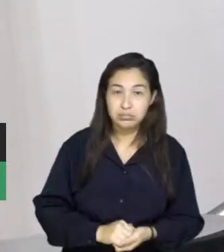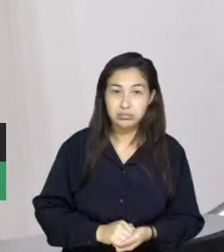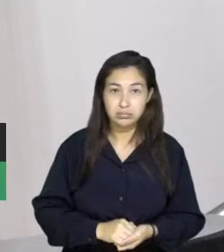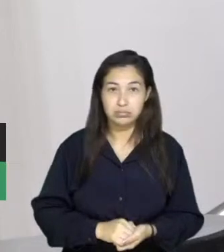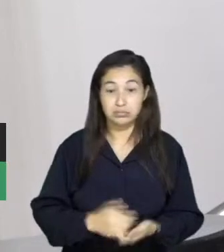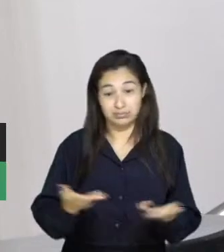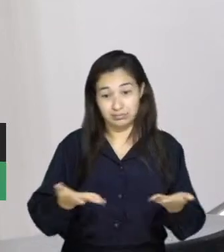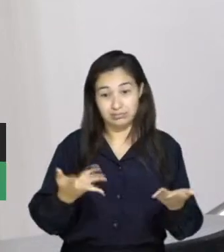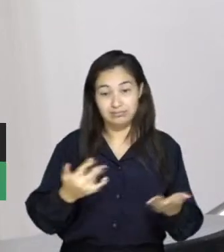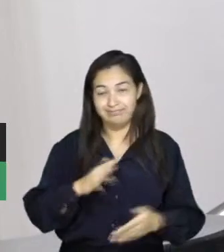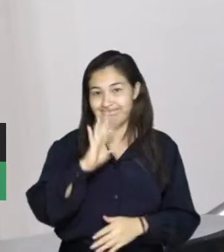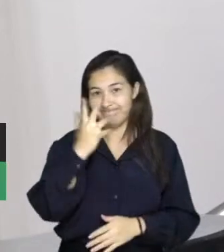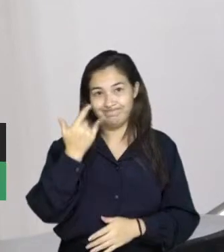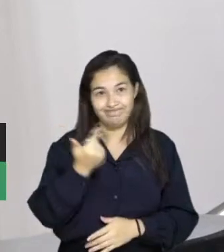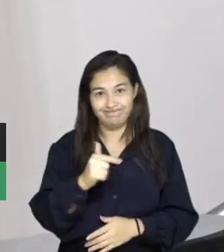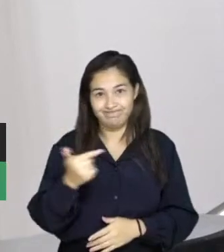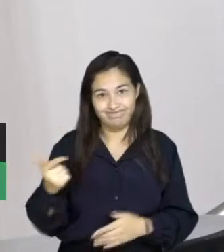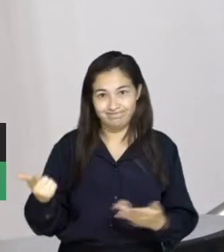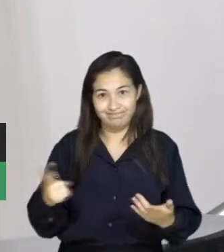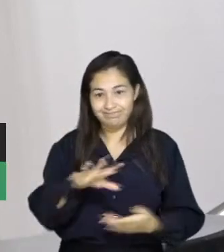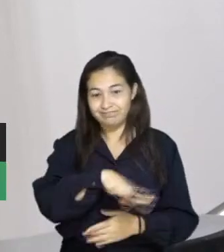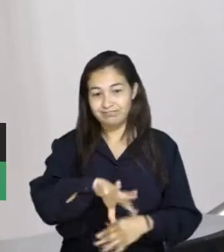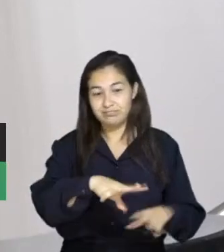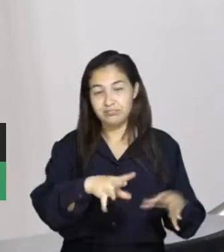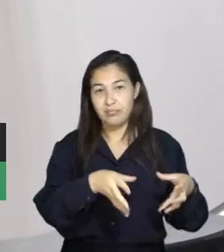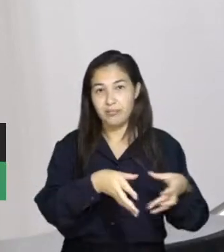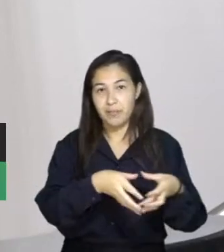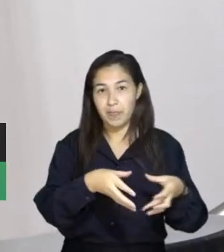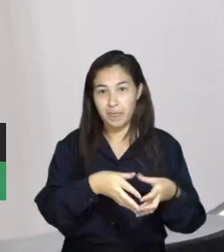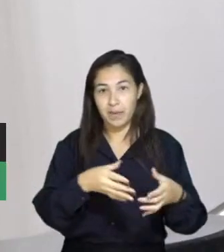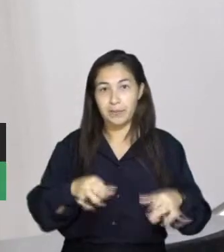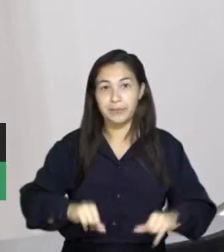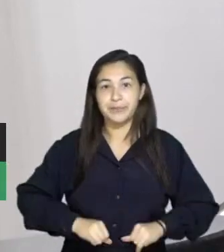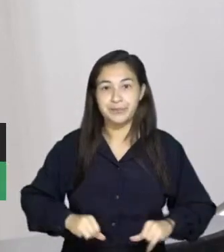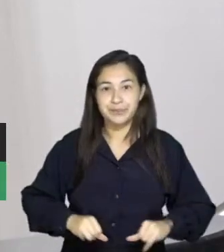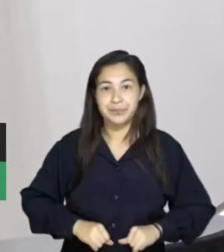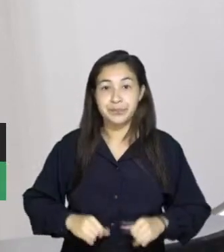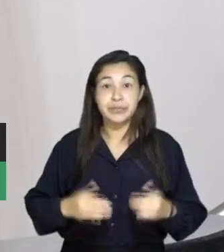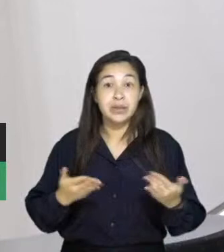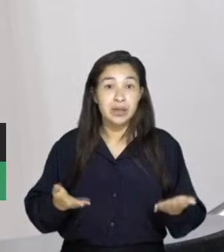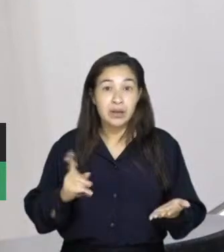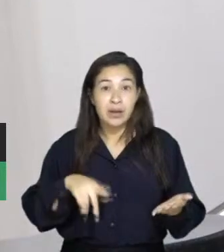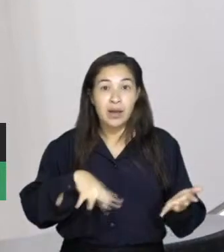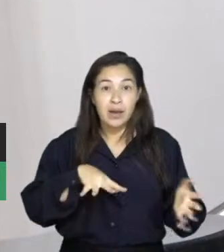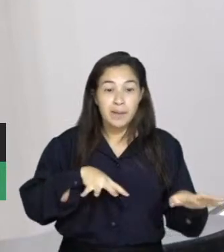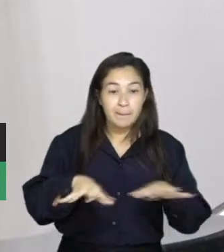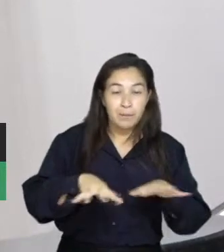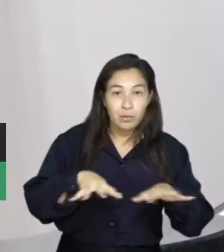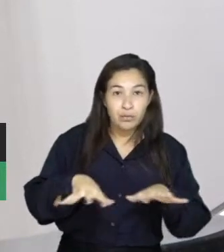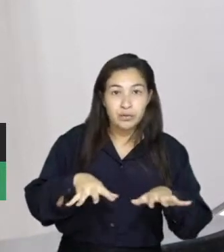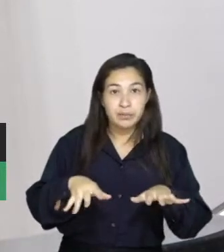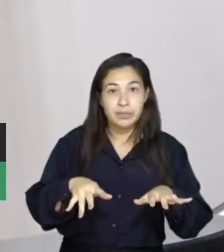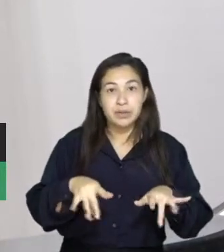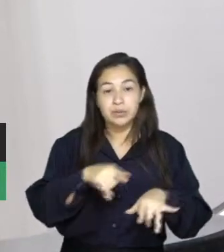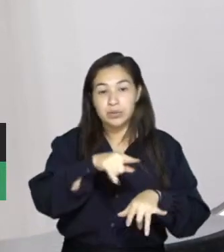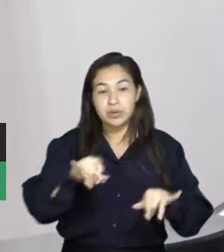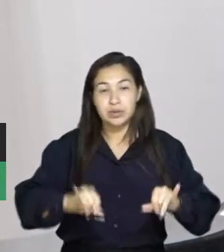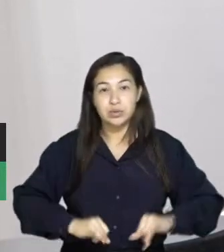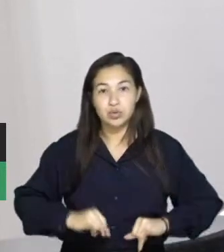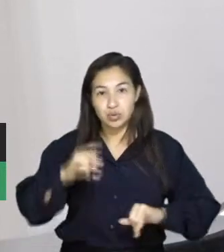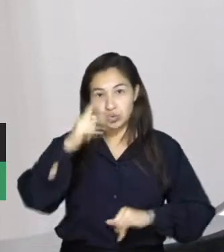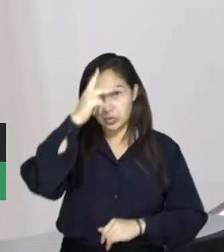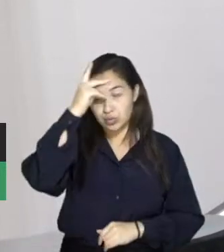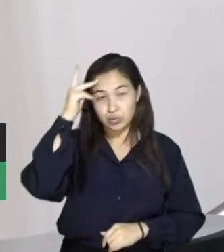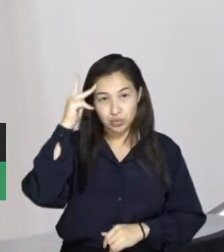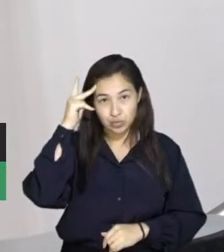está acontecendo com as comunidades atingidas. E é sobre o movimento de atingidos por barragens que eu falo